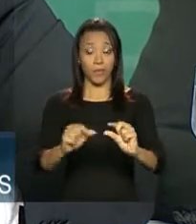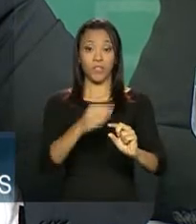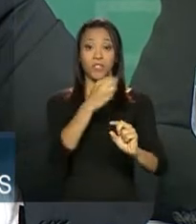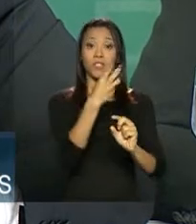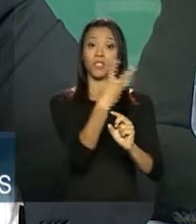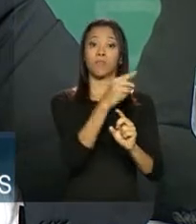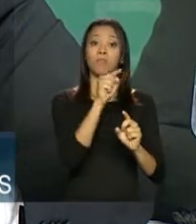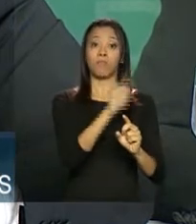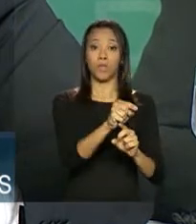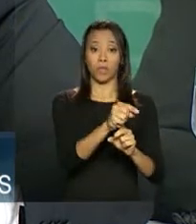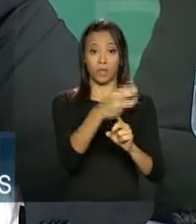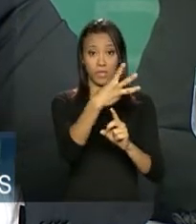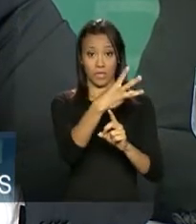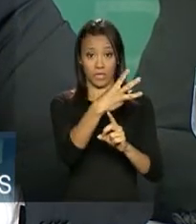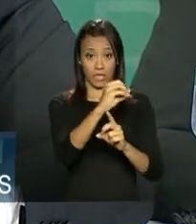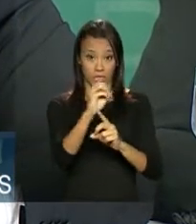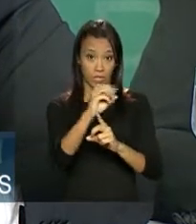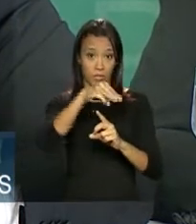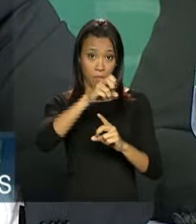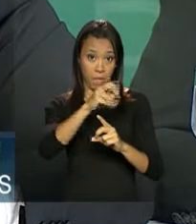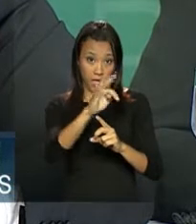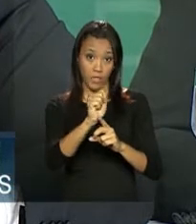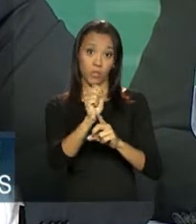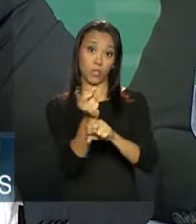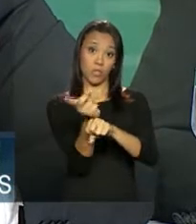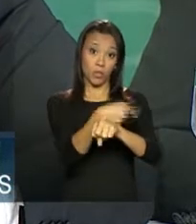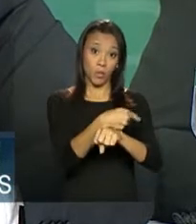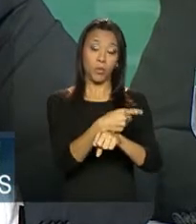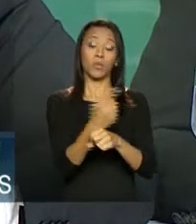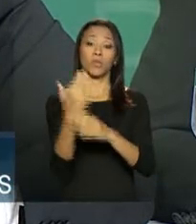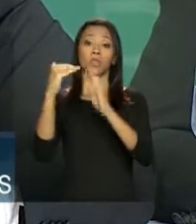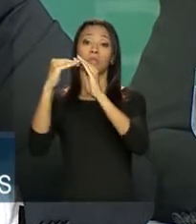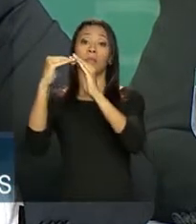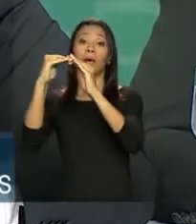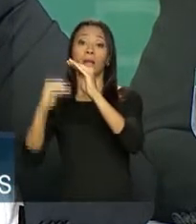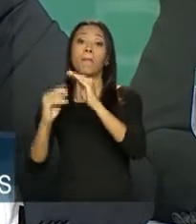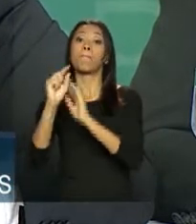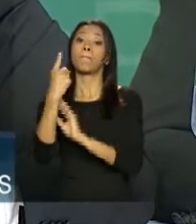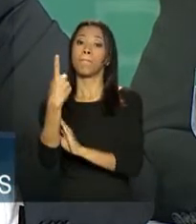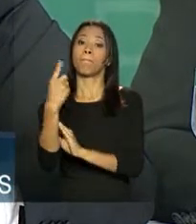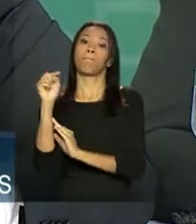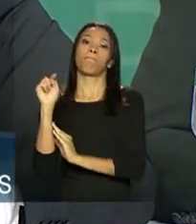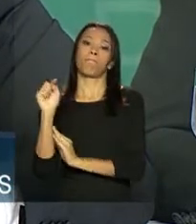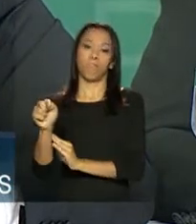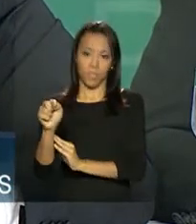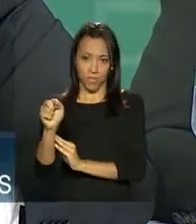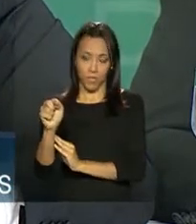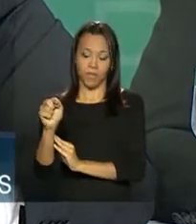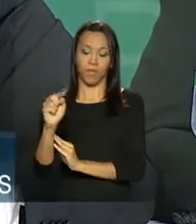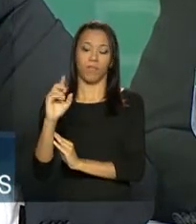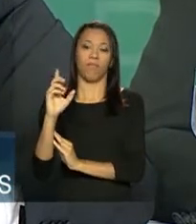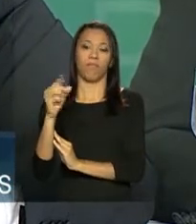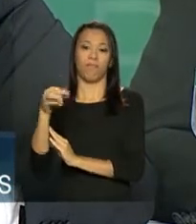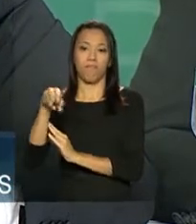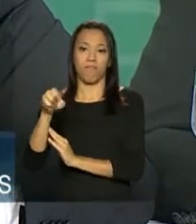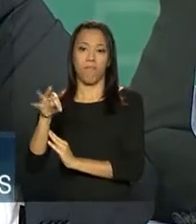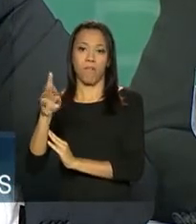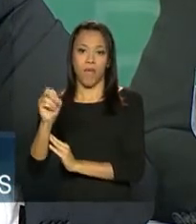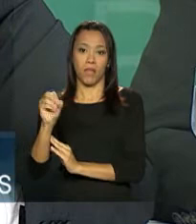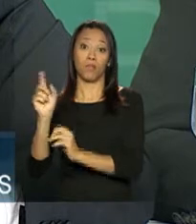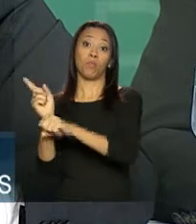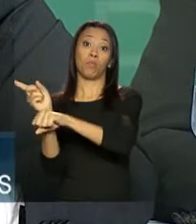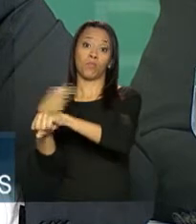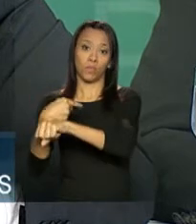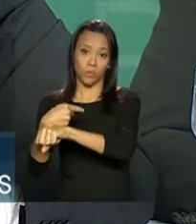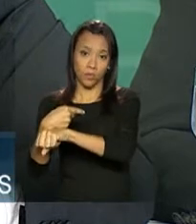1.300 metros cúbicos por segundo para mil metros cúbicos por segundo em carga leve então houve também